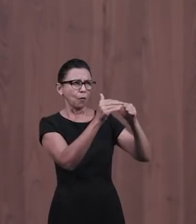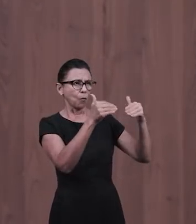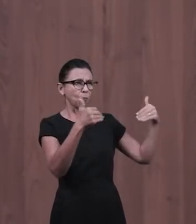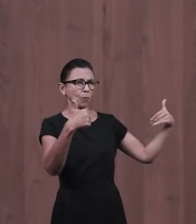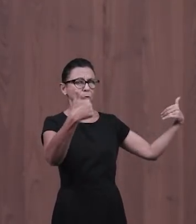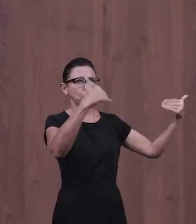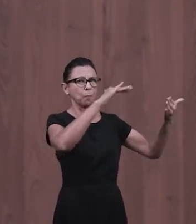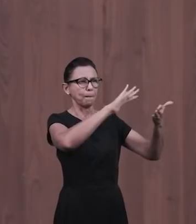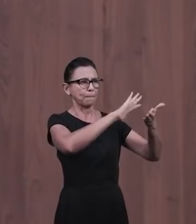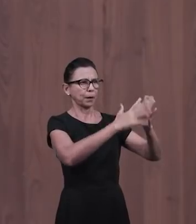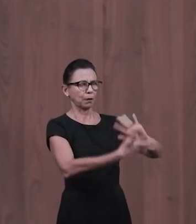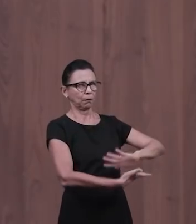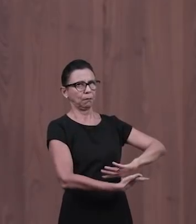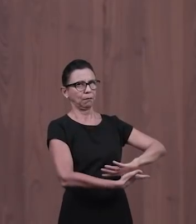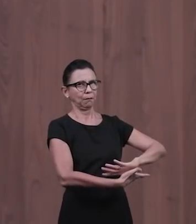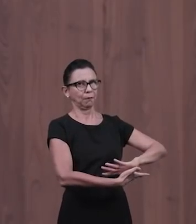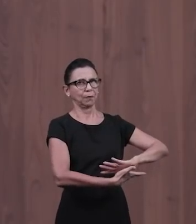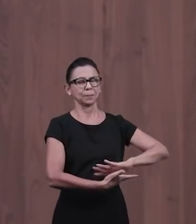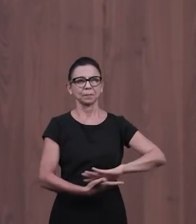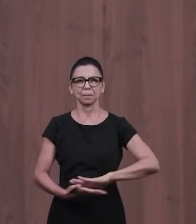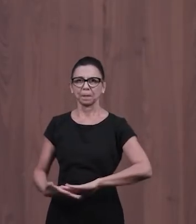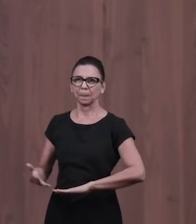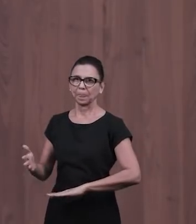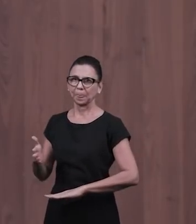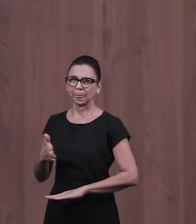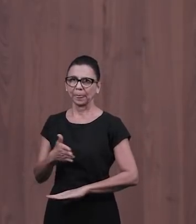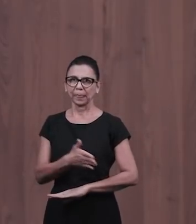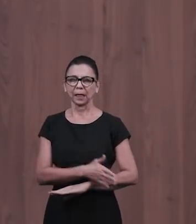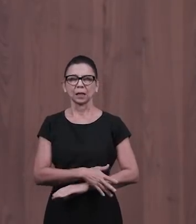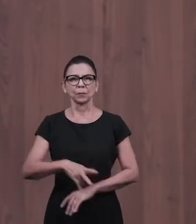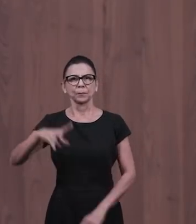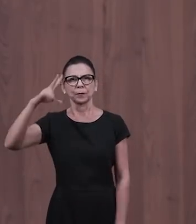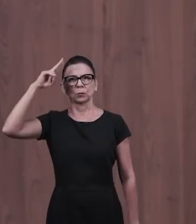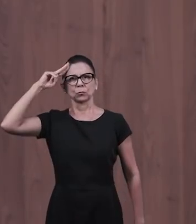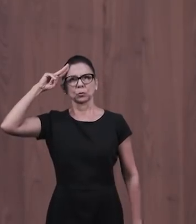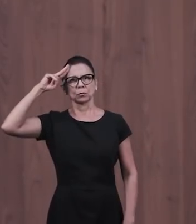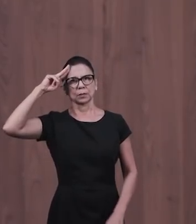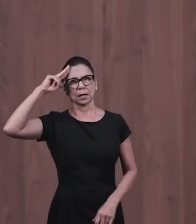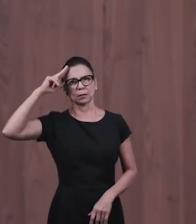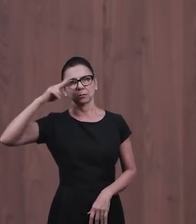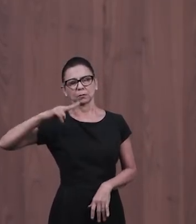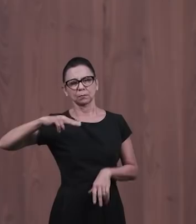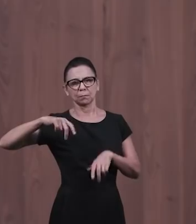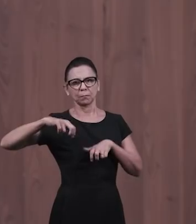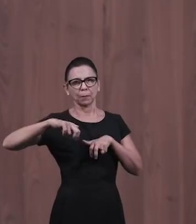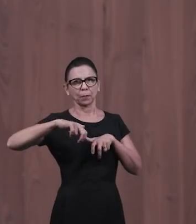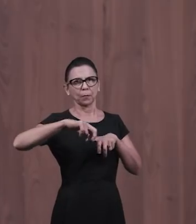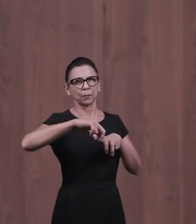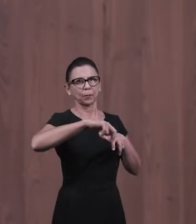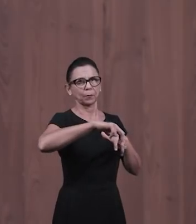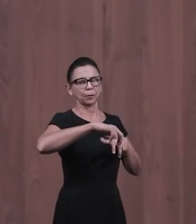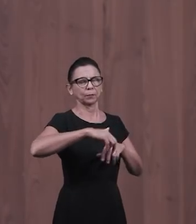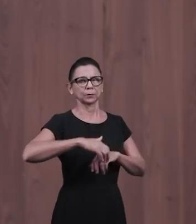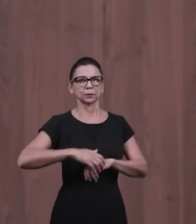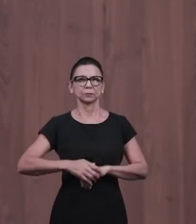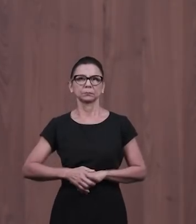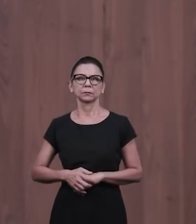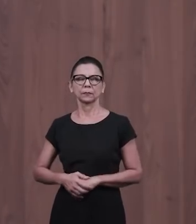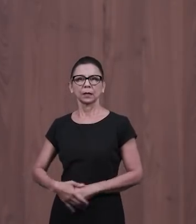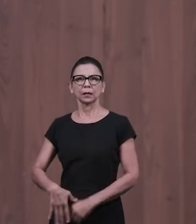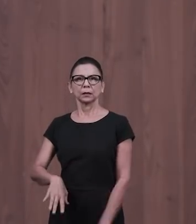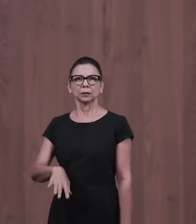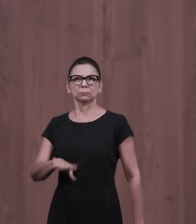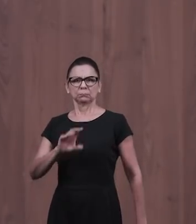Então foi assim. Os soldados iam à frente, os sacerdotes iam com as buzinas